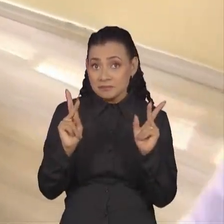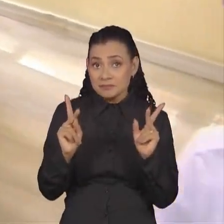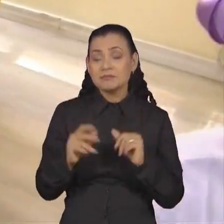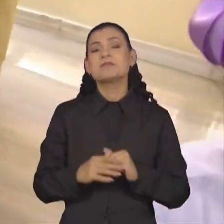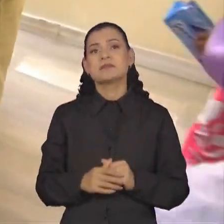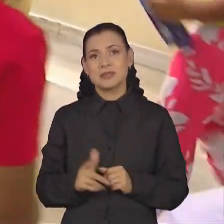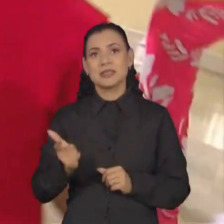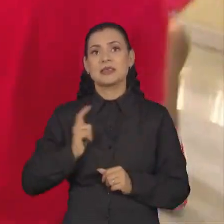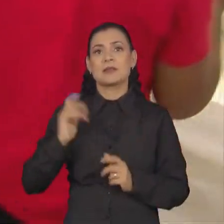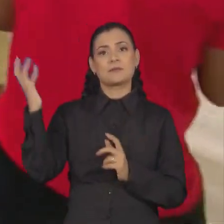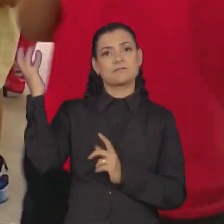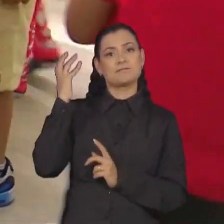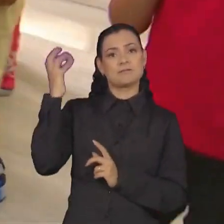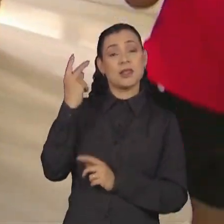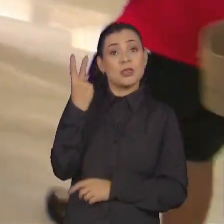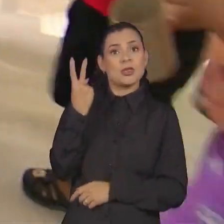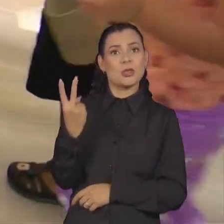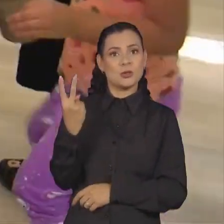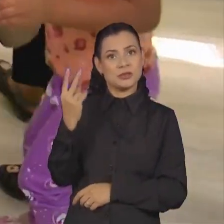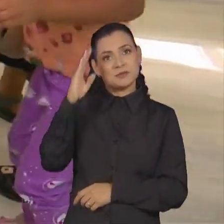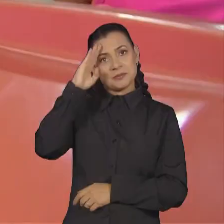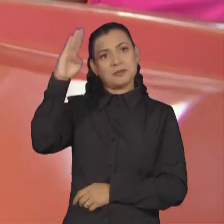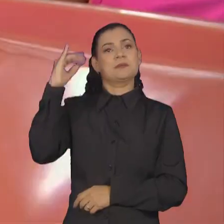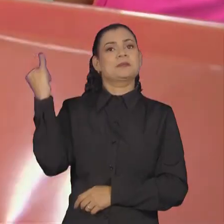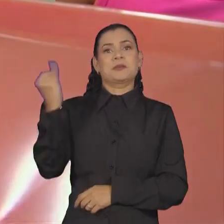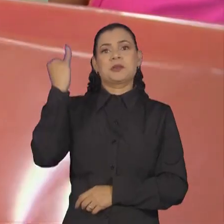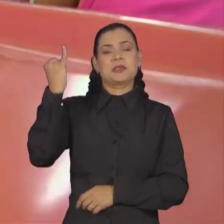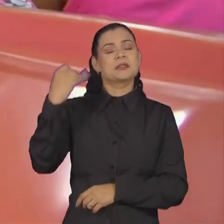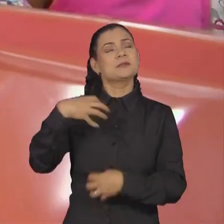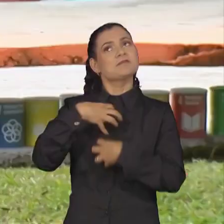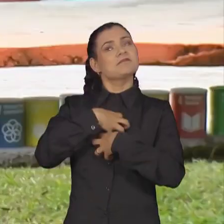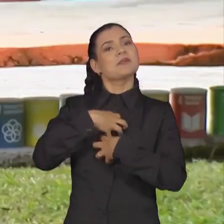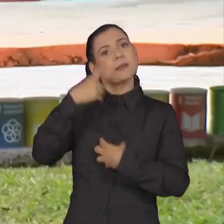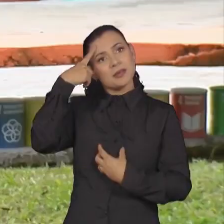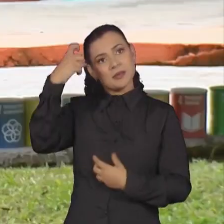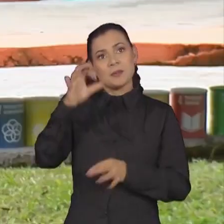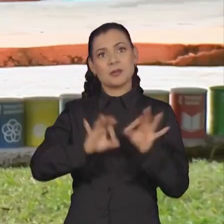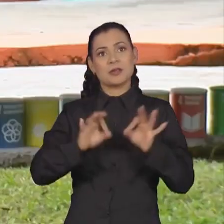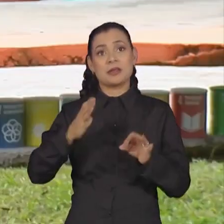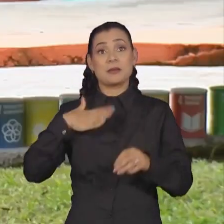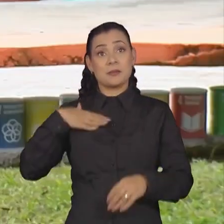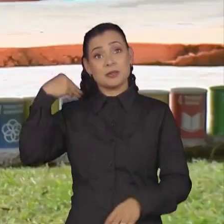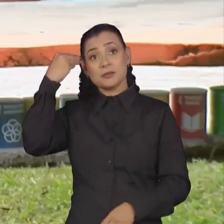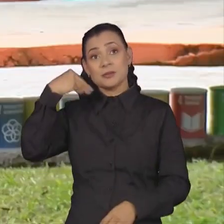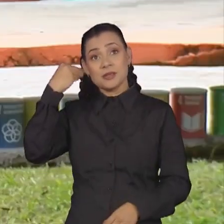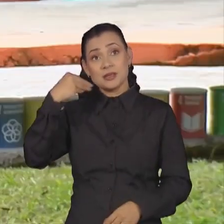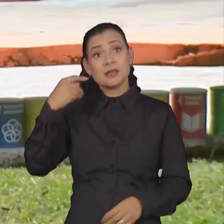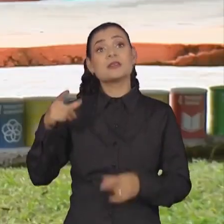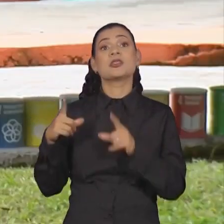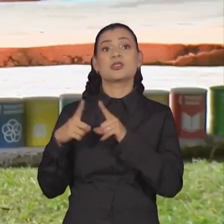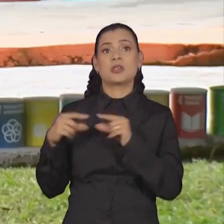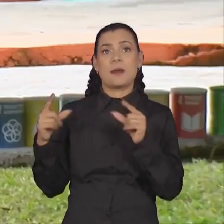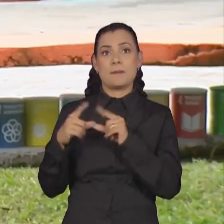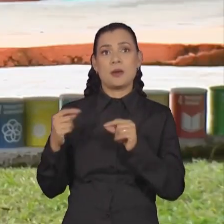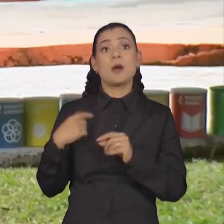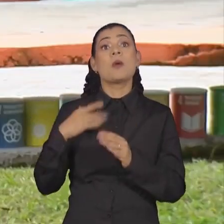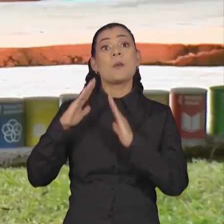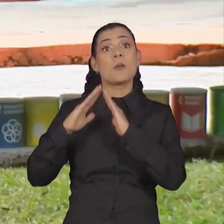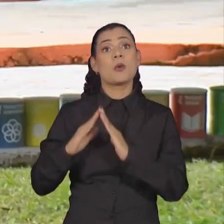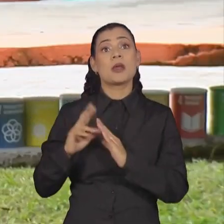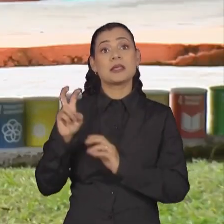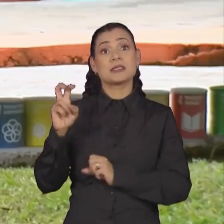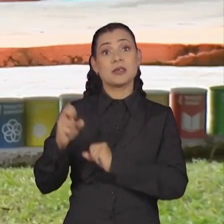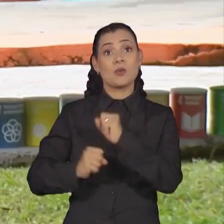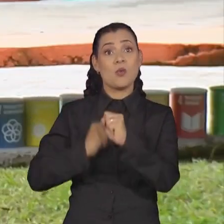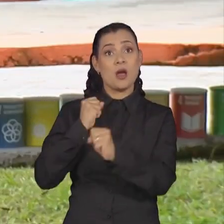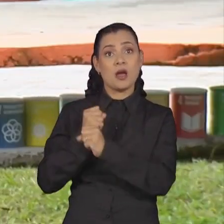duas inspirações imprescindíveis para poder criar esse projeto. A primeira foi a minha experiência no Japão, a qual eu morei por quase 5